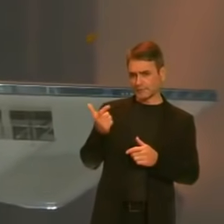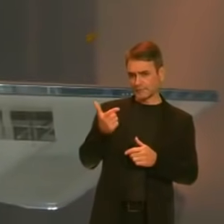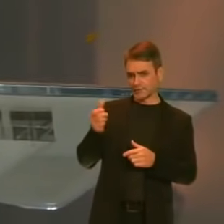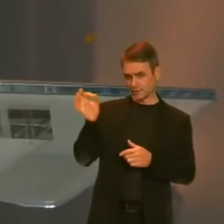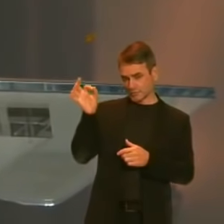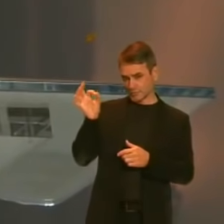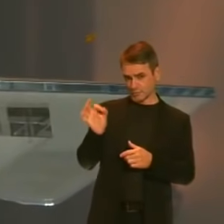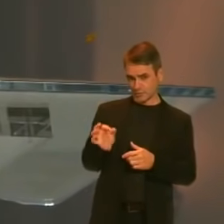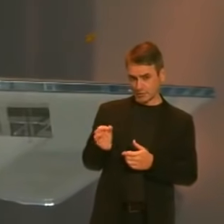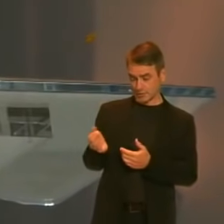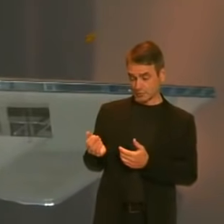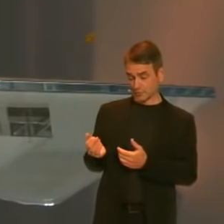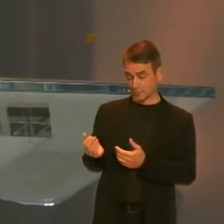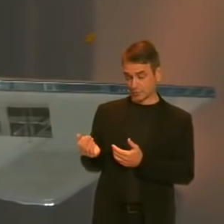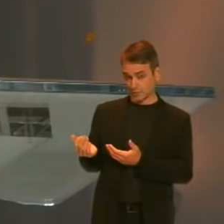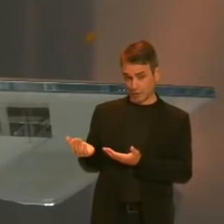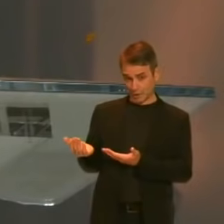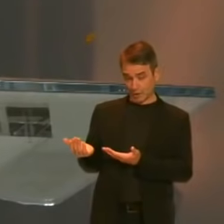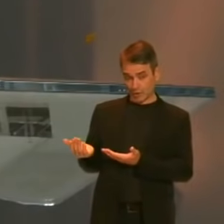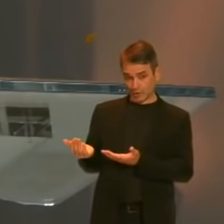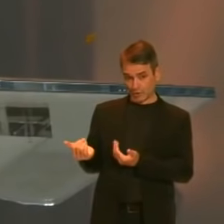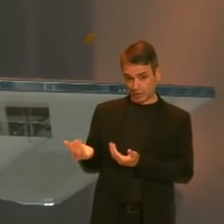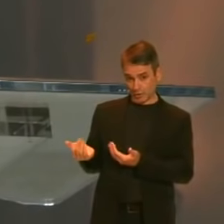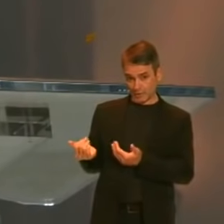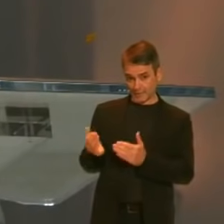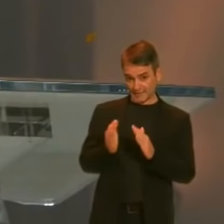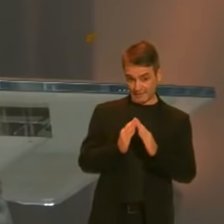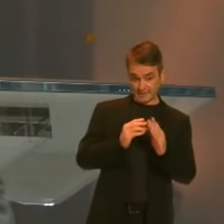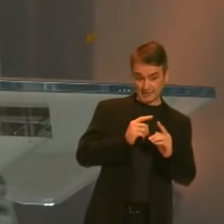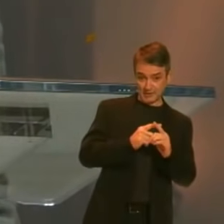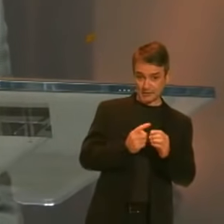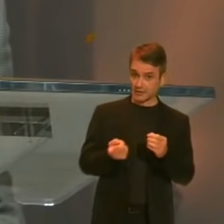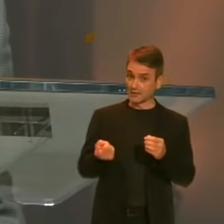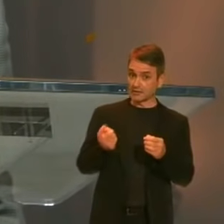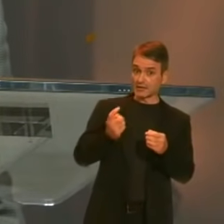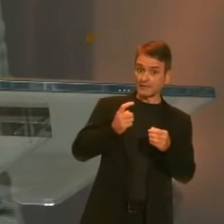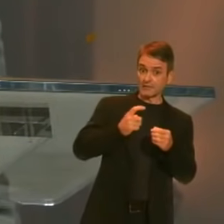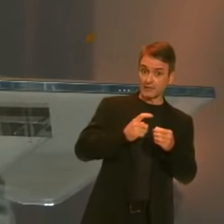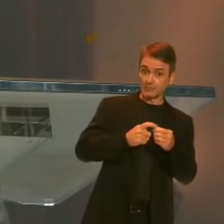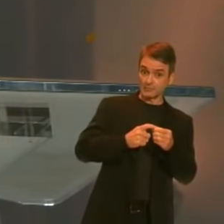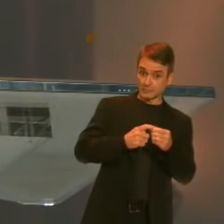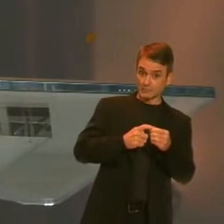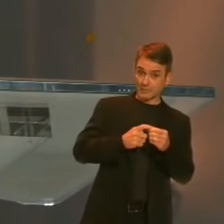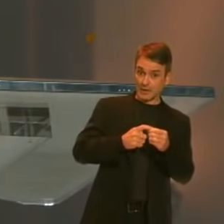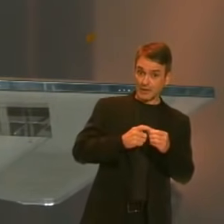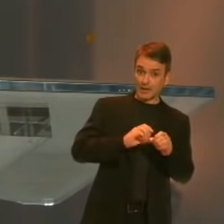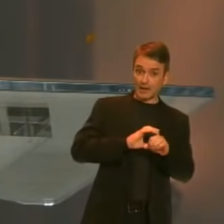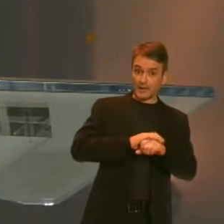22% dos jovens das igrejas não voltarão depois da pandemia.